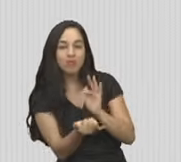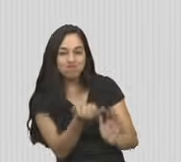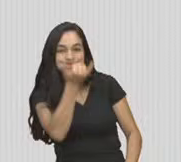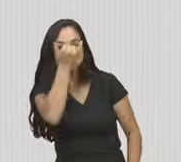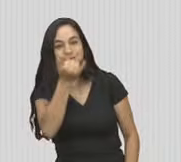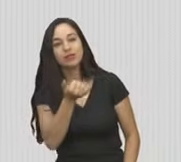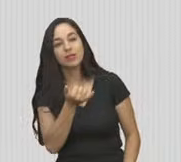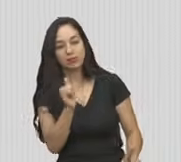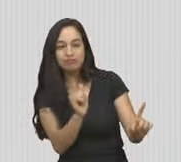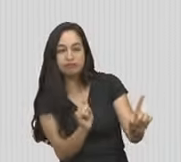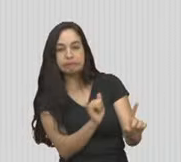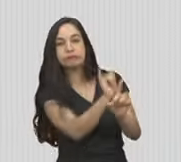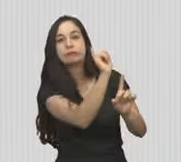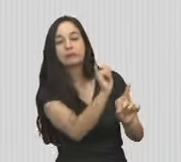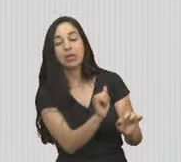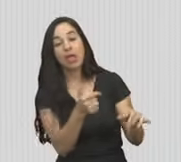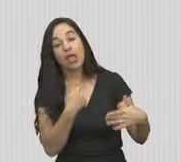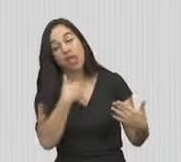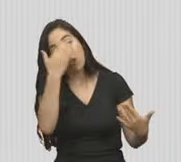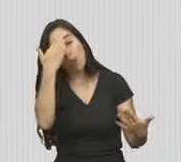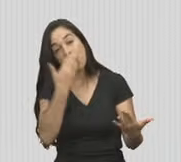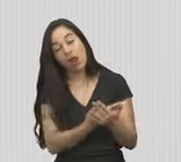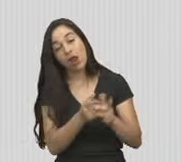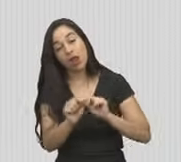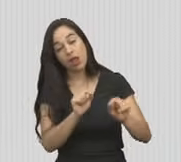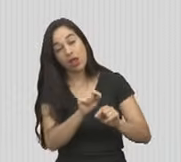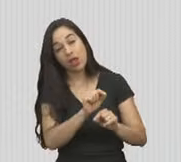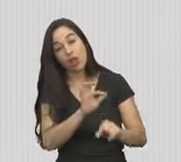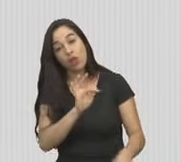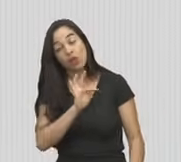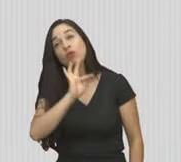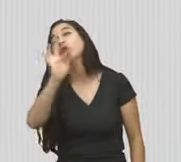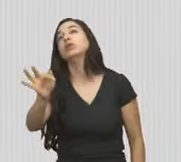Eu tenho certeza que uma vez vendo esse vídeo do futuro,